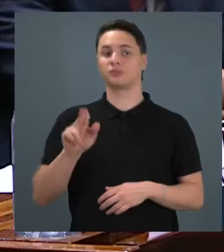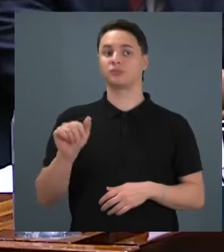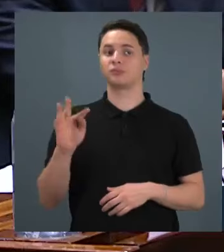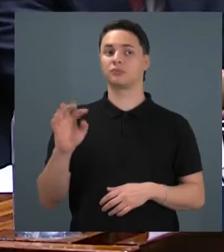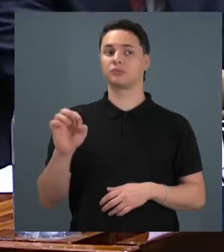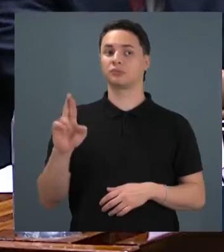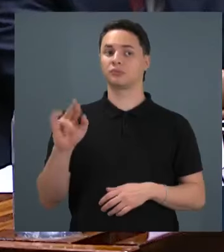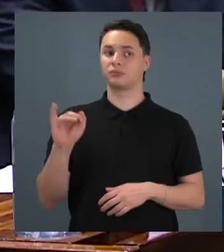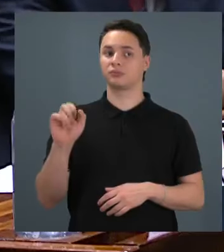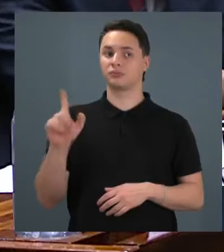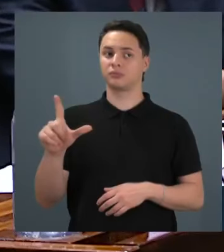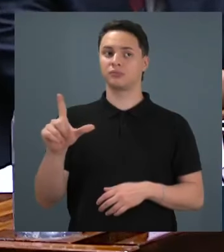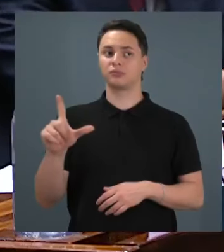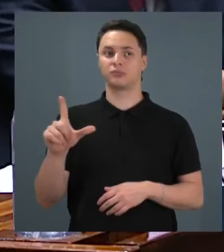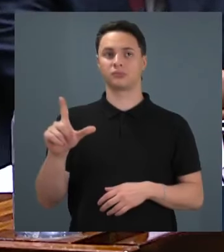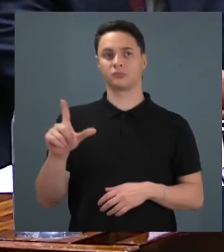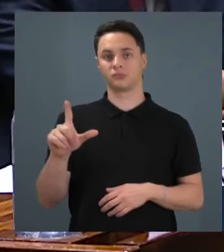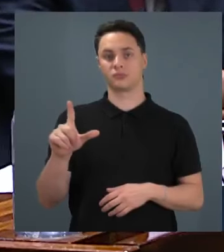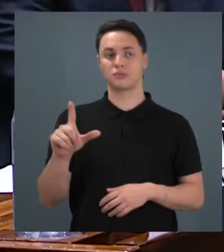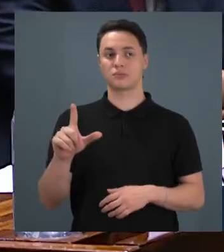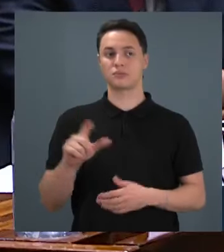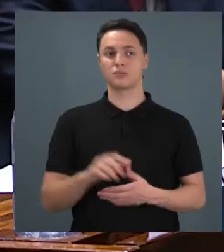né, da nossa